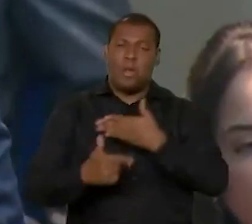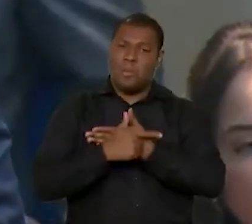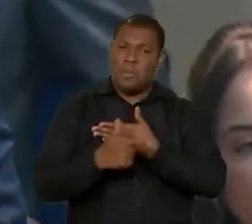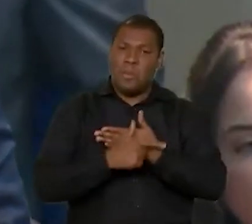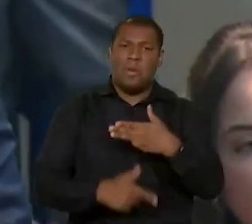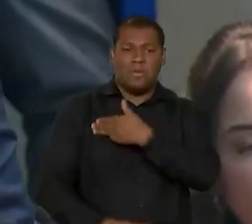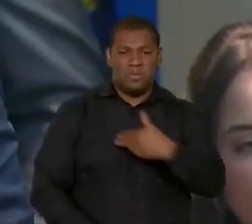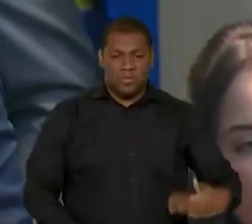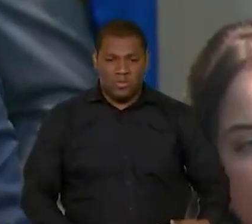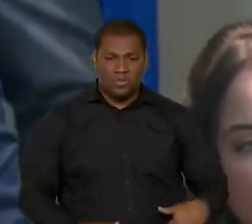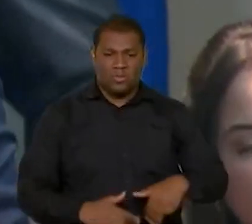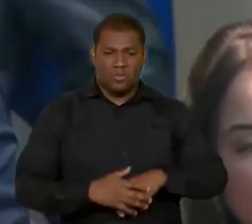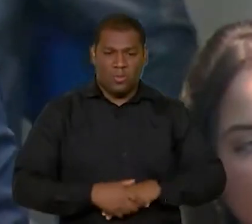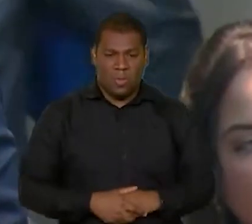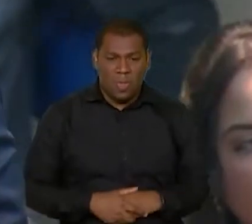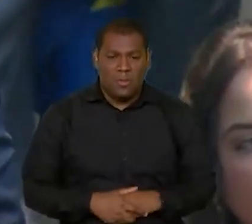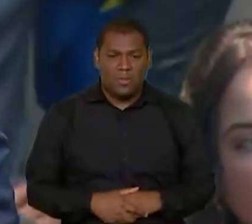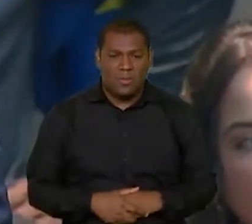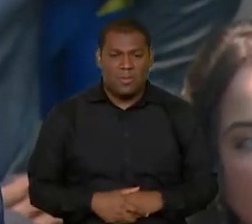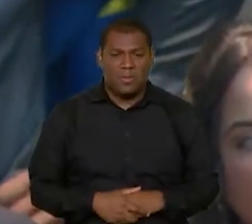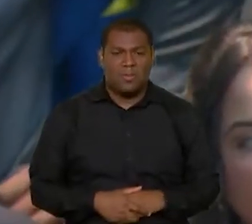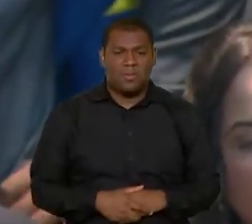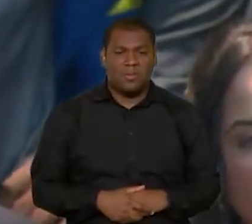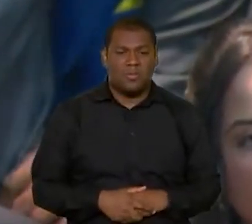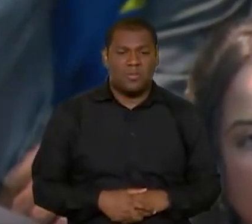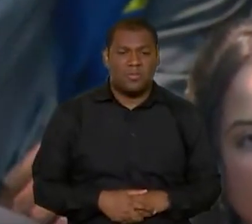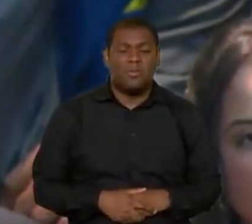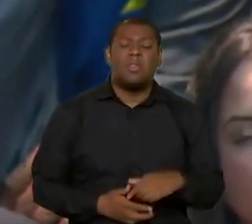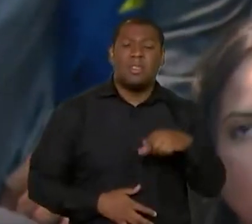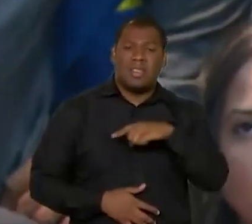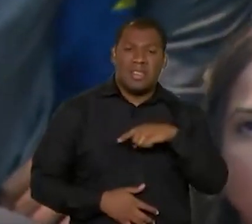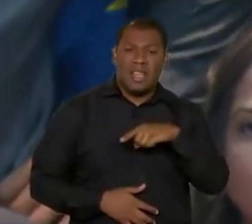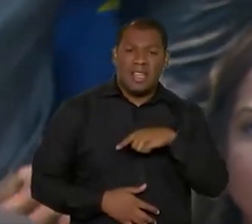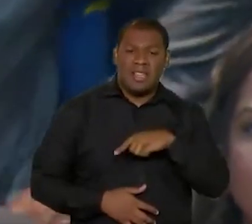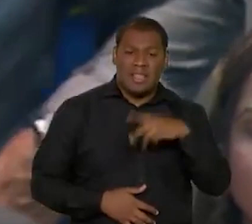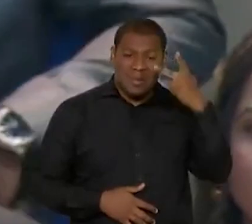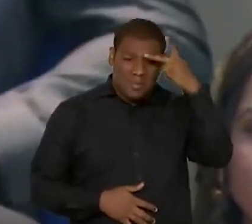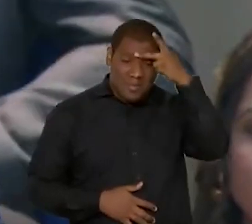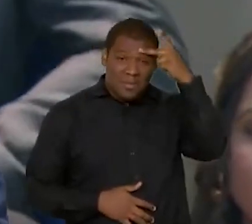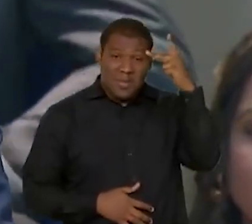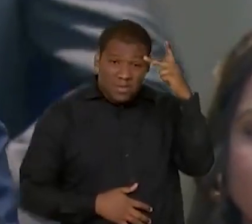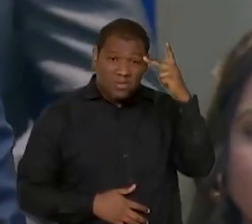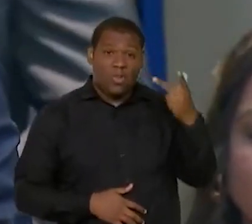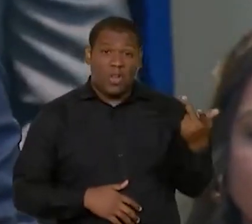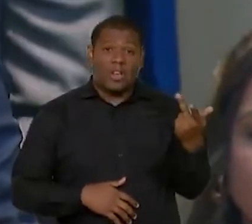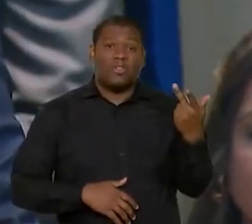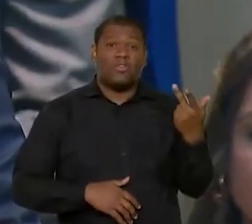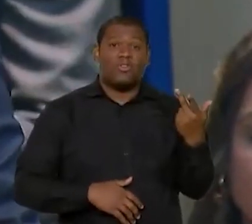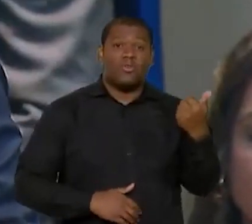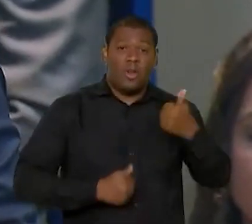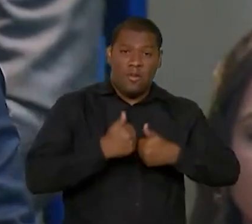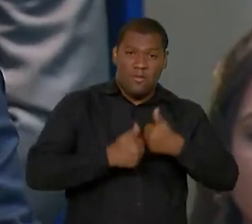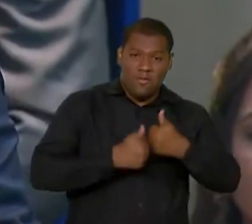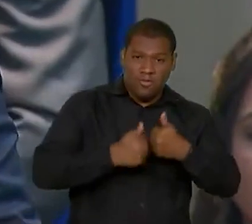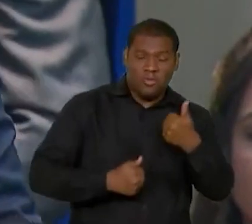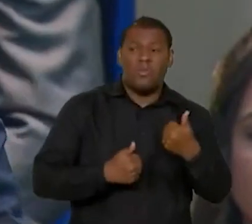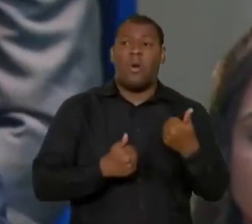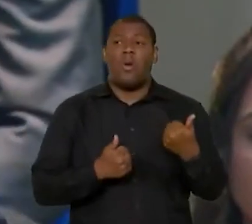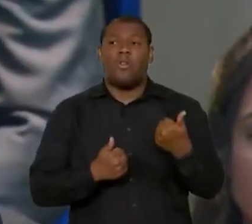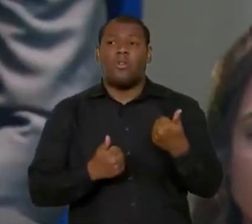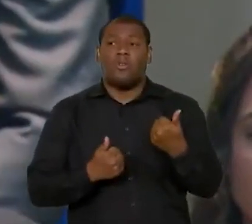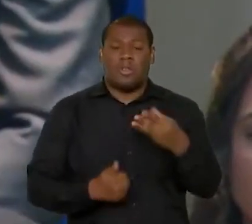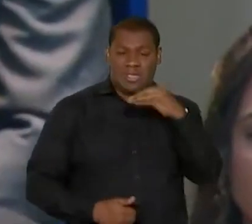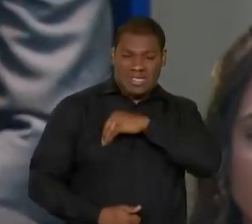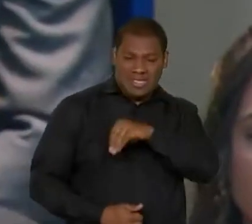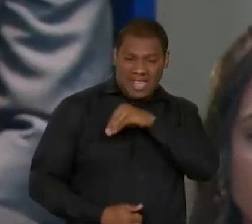não podemos falar de revolução no esporte no momento em que temos jogadores recebendo 1 milhão de % acima de uma desportista que ocupa a